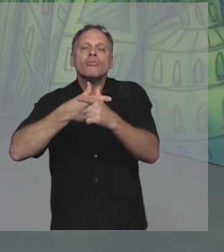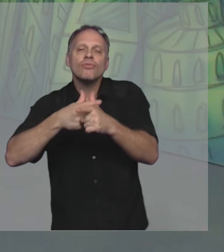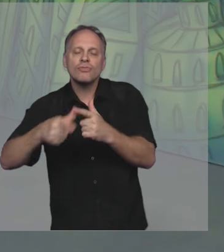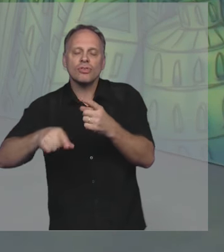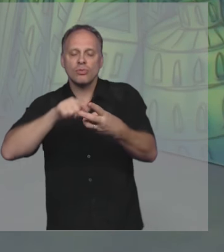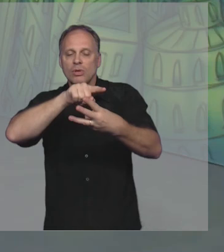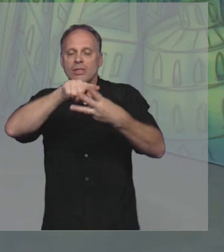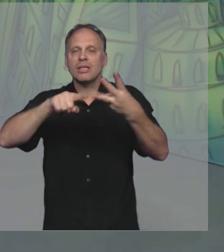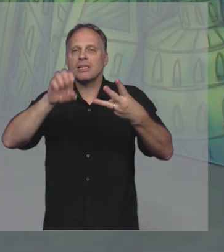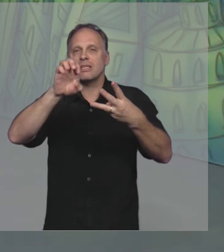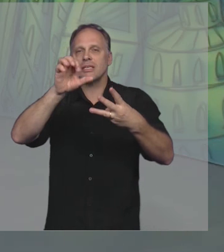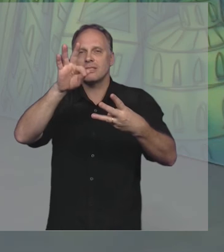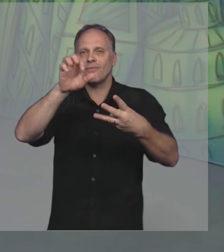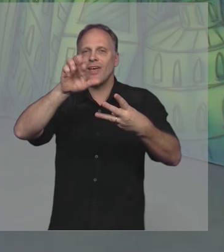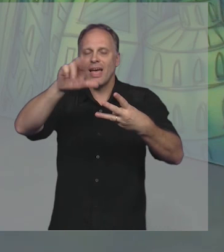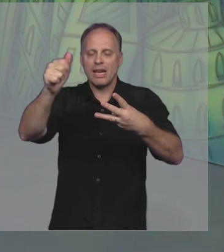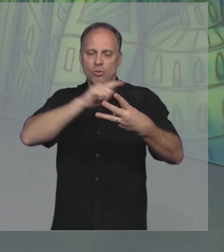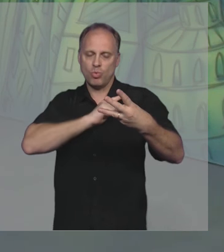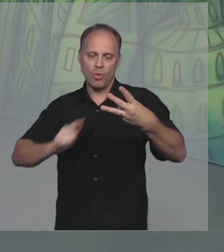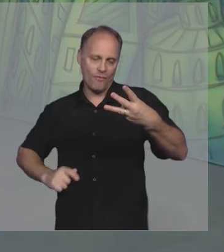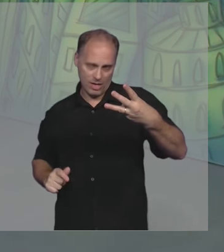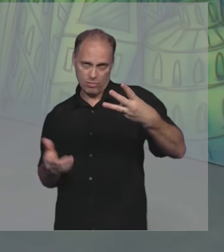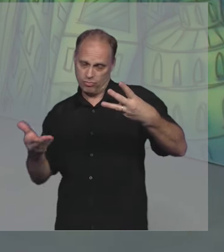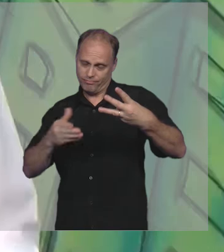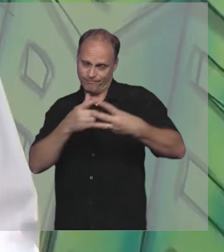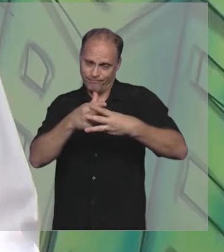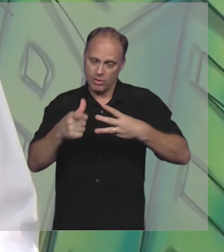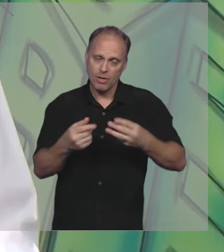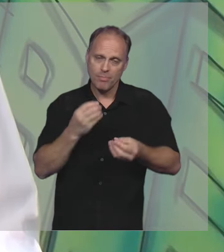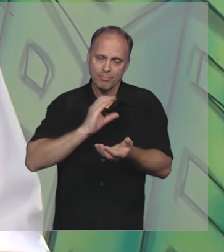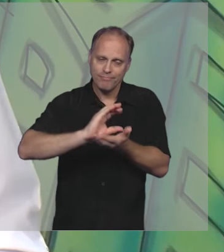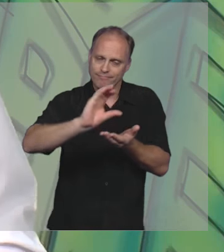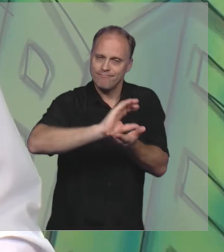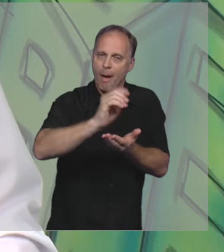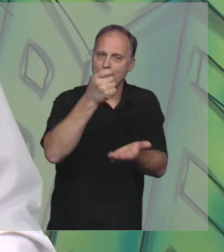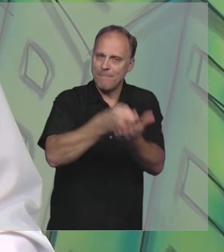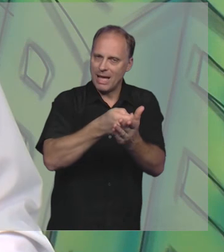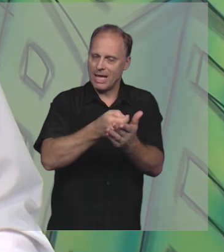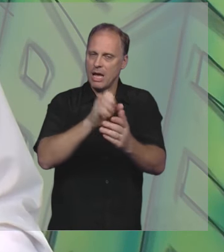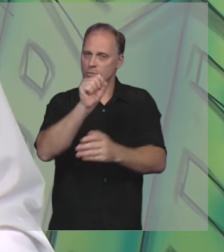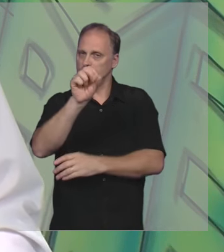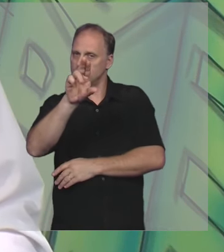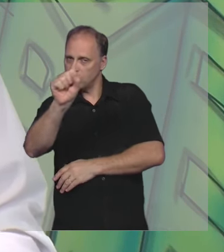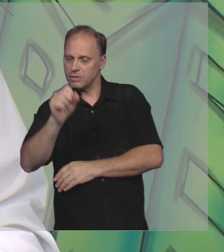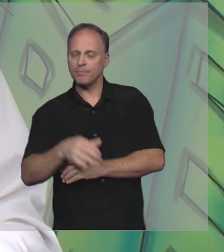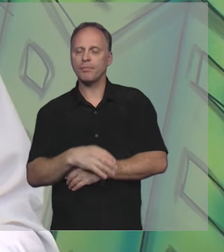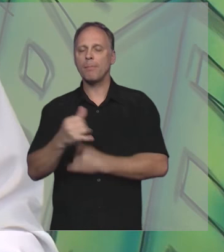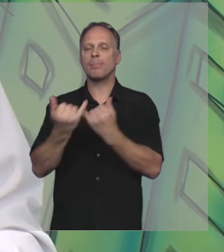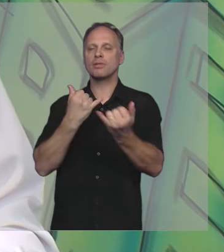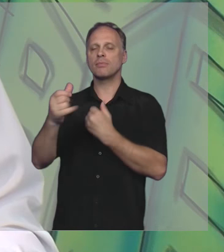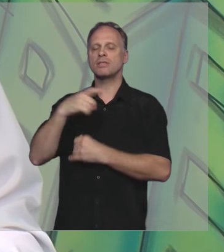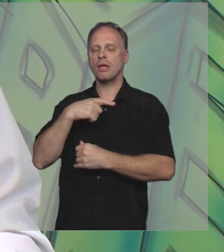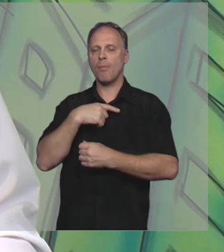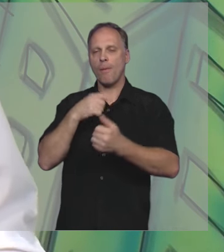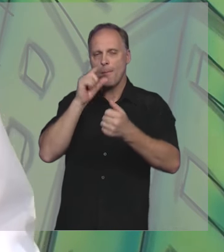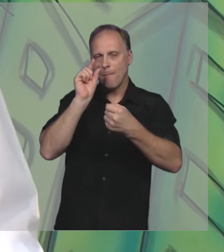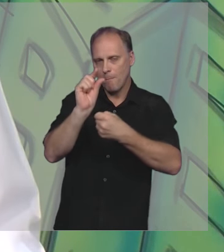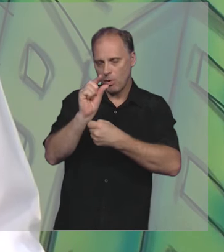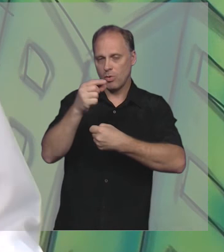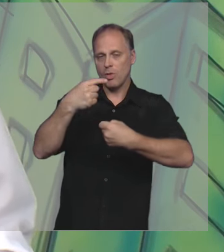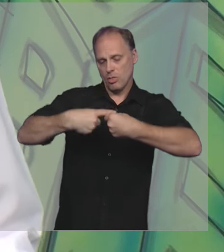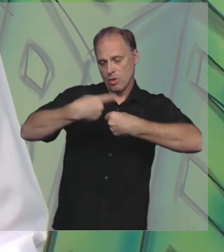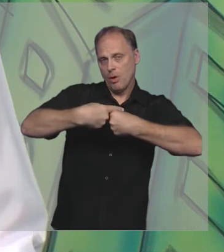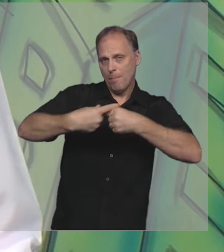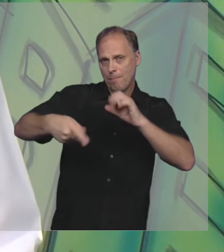dividido entre as 3 esferas de governo. Exatamente. Hoje nós temos uma questão relacionada ao município, né,